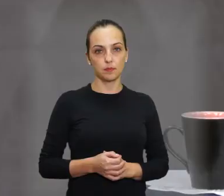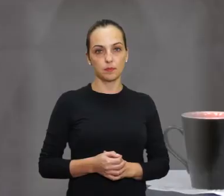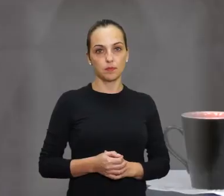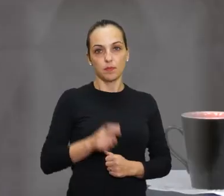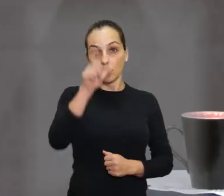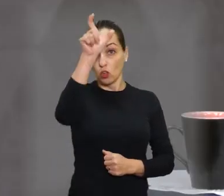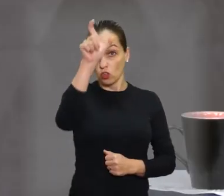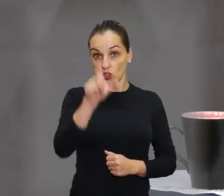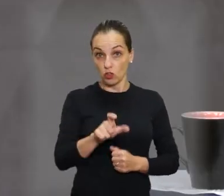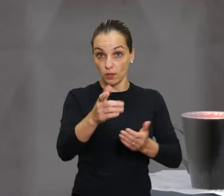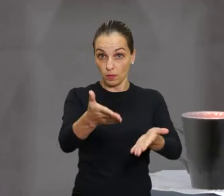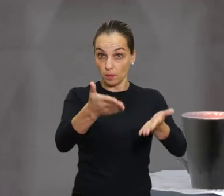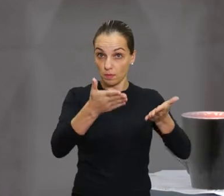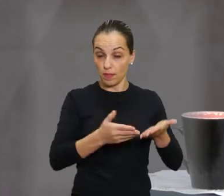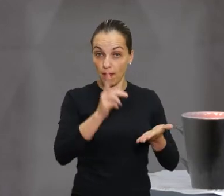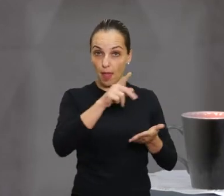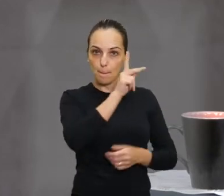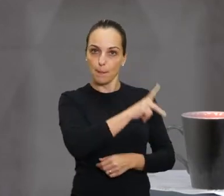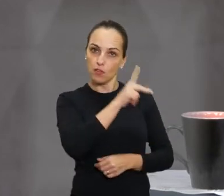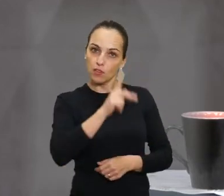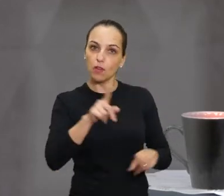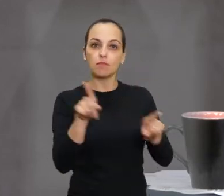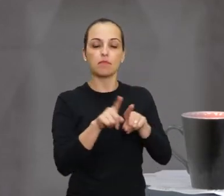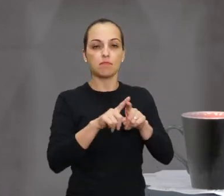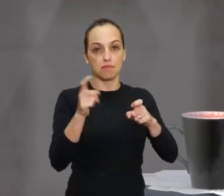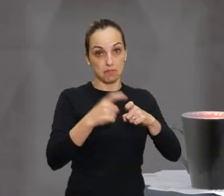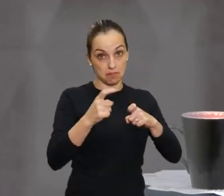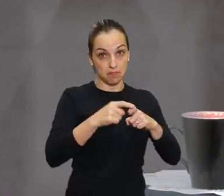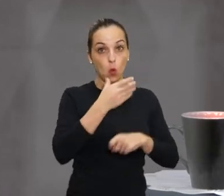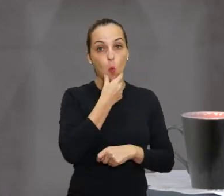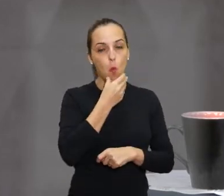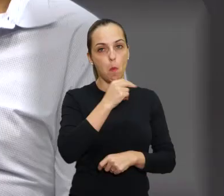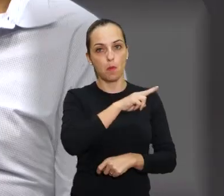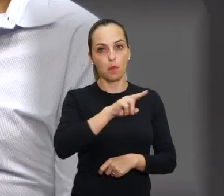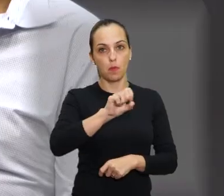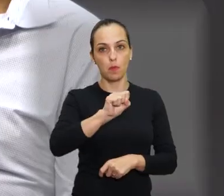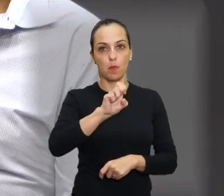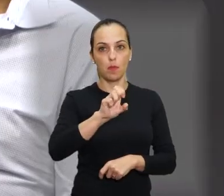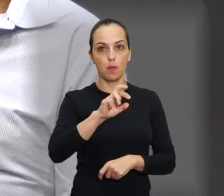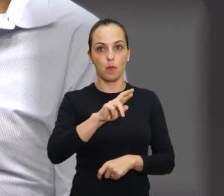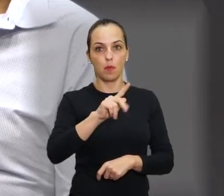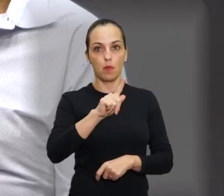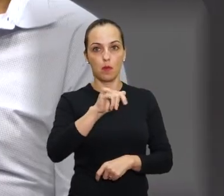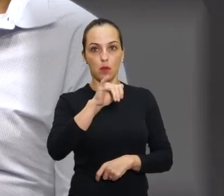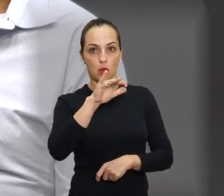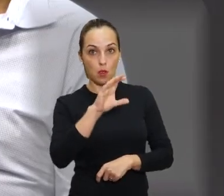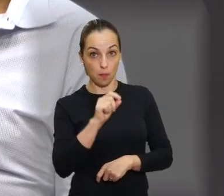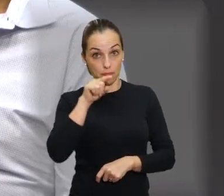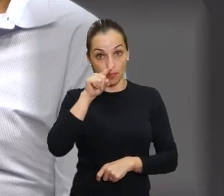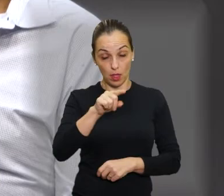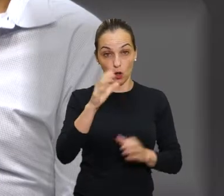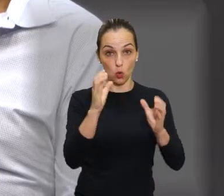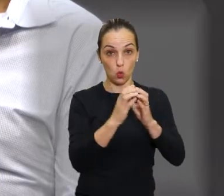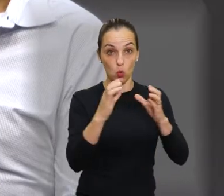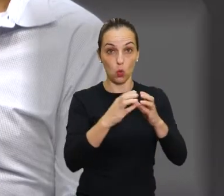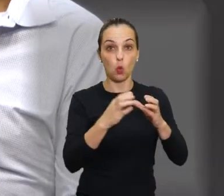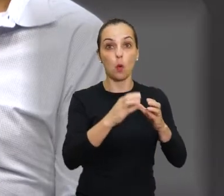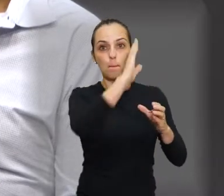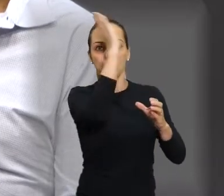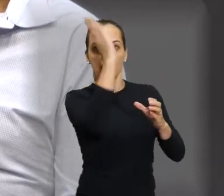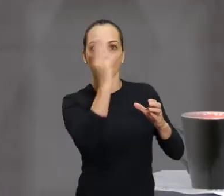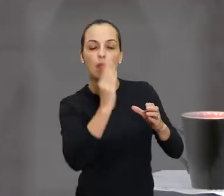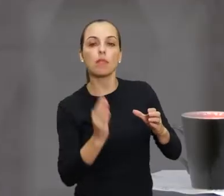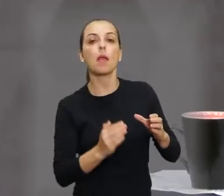O nosso convidado é o professor e médico Sérgio Deló. Ele é membro efetivo da Sociedade Brasileira